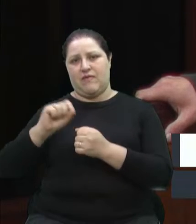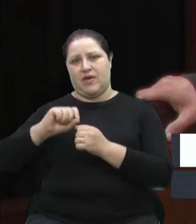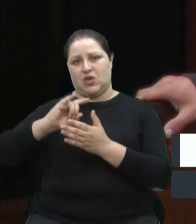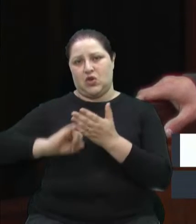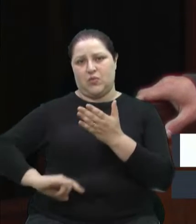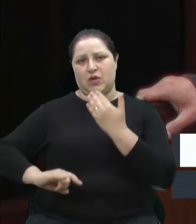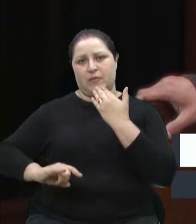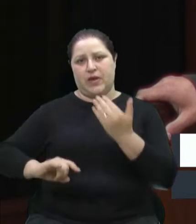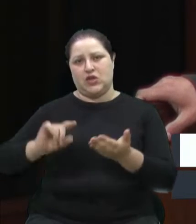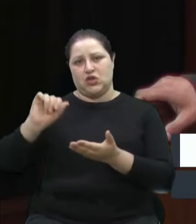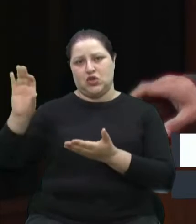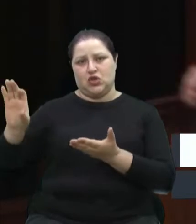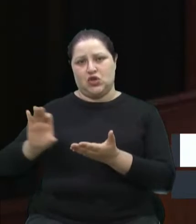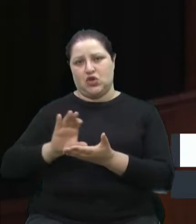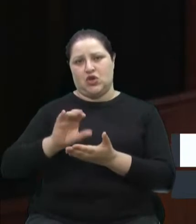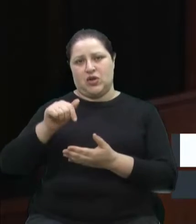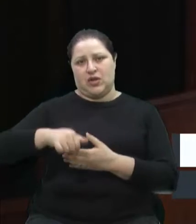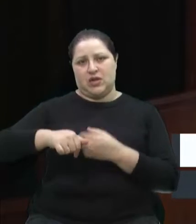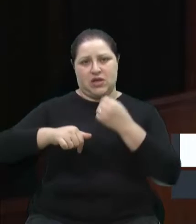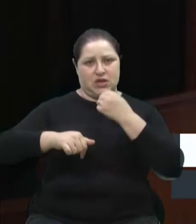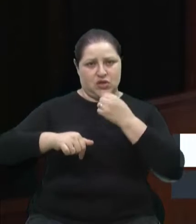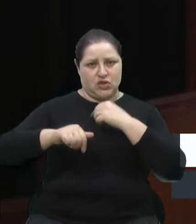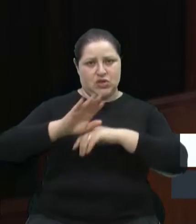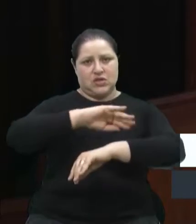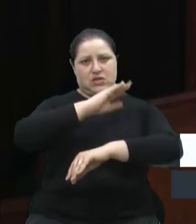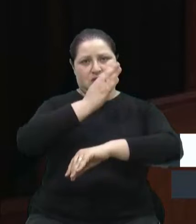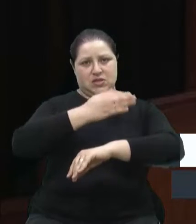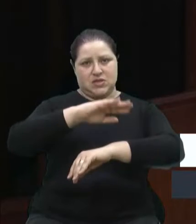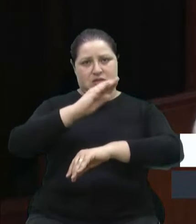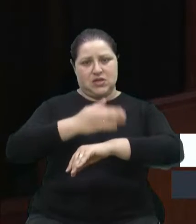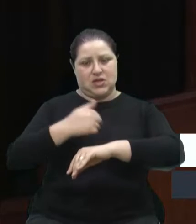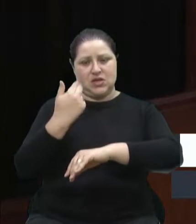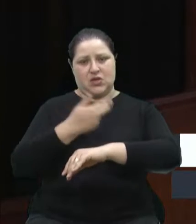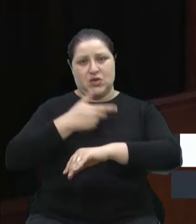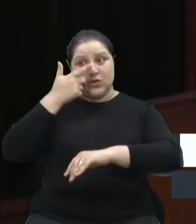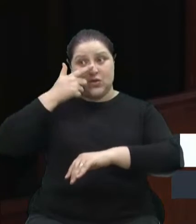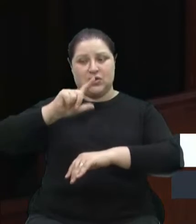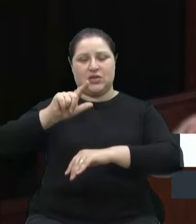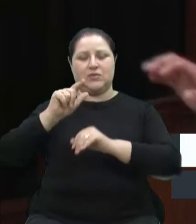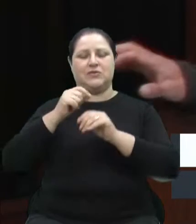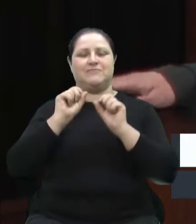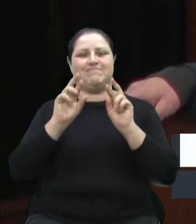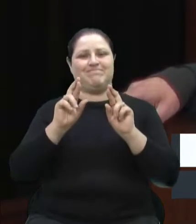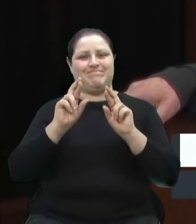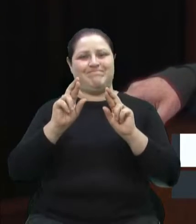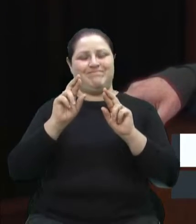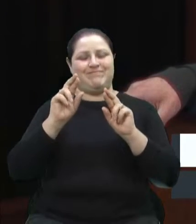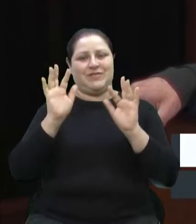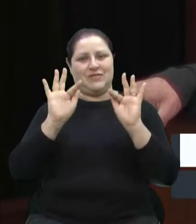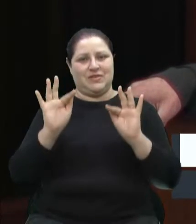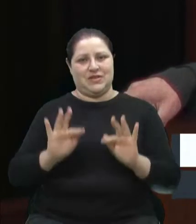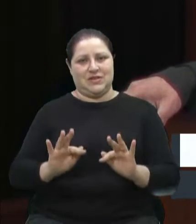nosso município e Serra Gaúcha e somos contemplados. Quem ganha é a